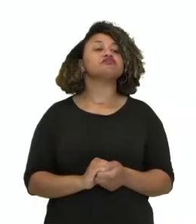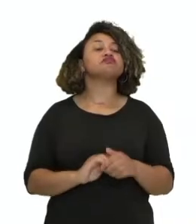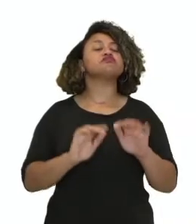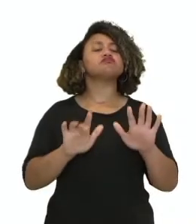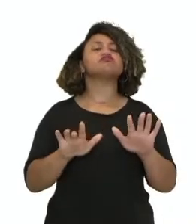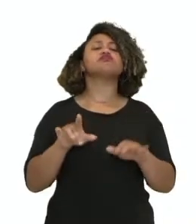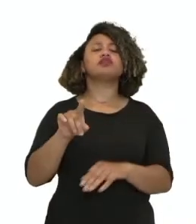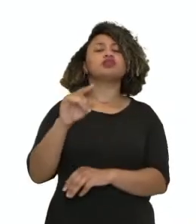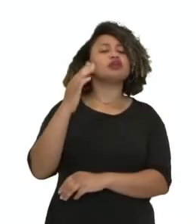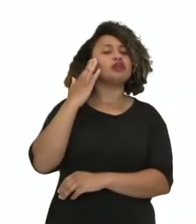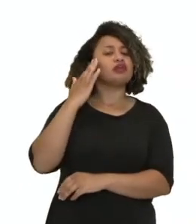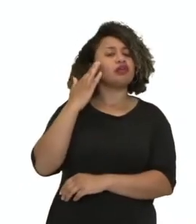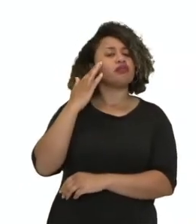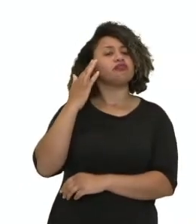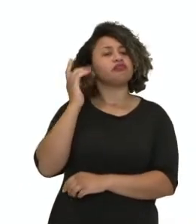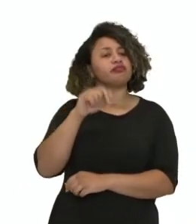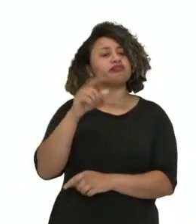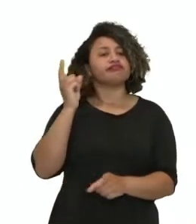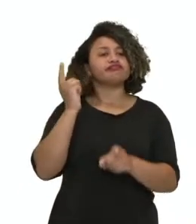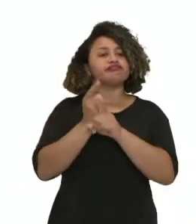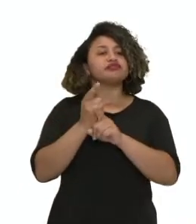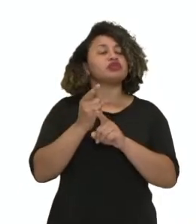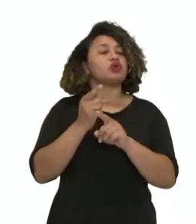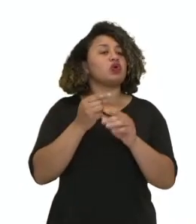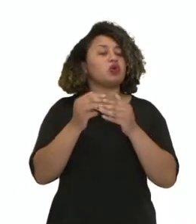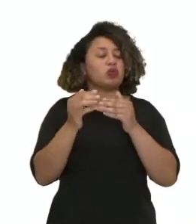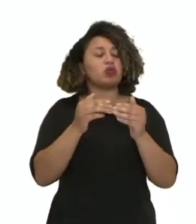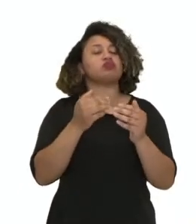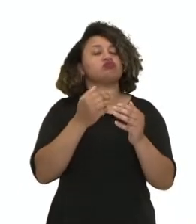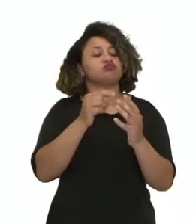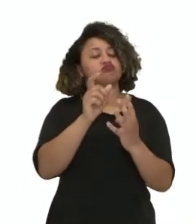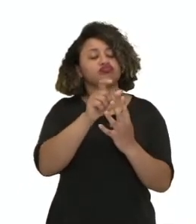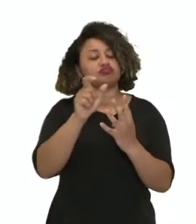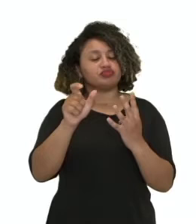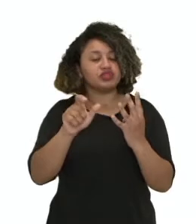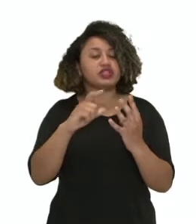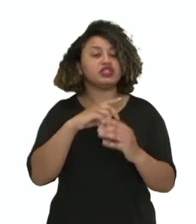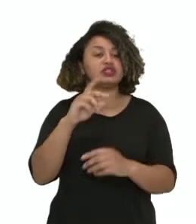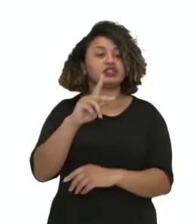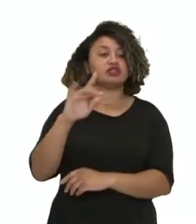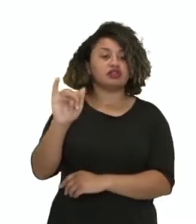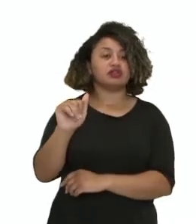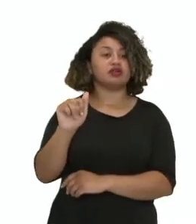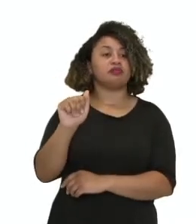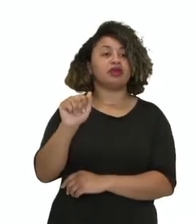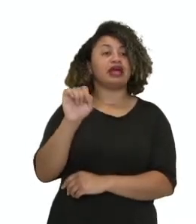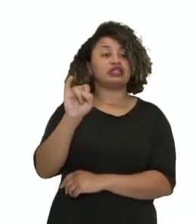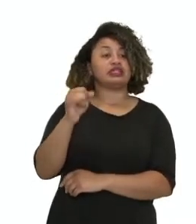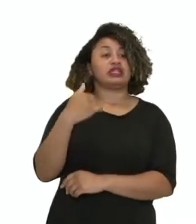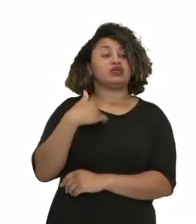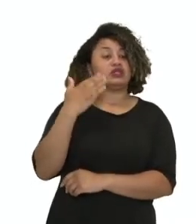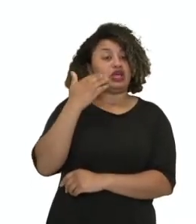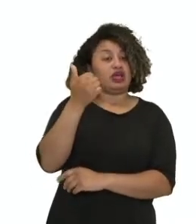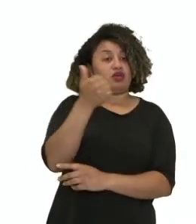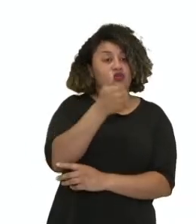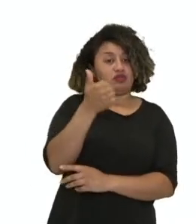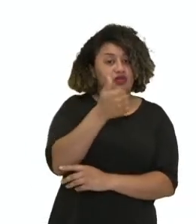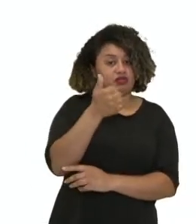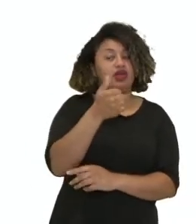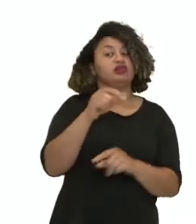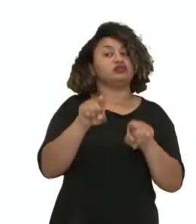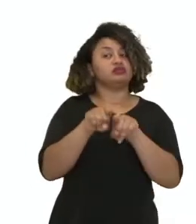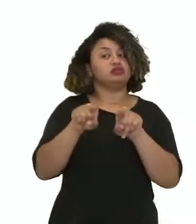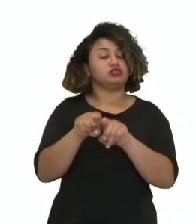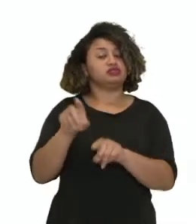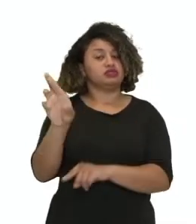Sabia que podemos encontrar qualquer termo de uma PA conhecendo apenas o primeiro termo e a